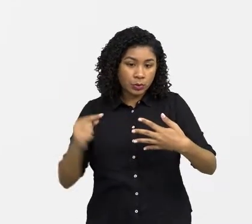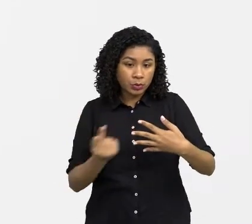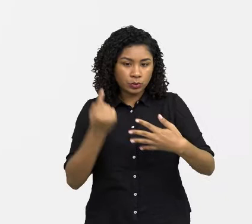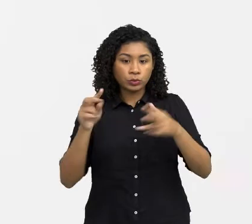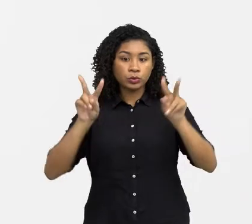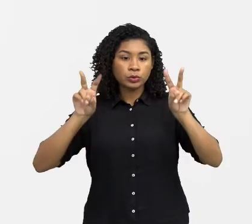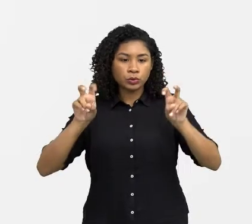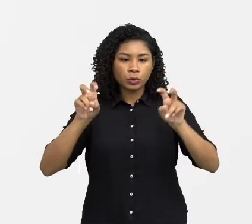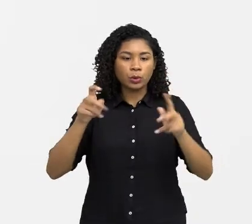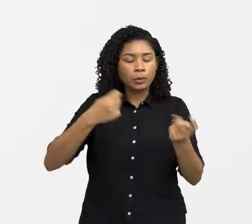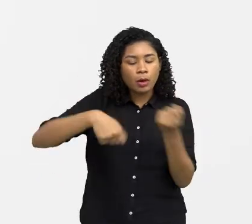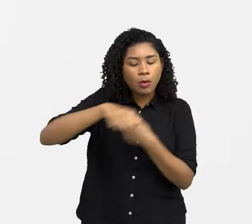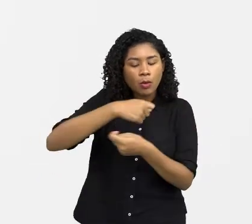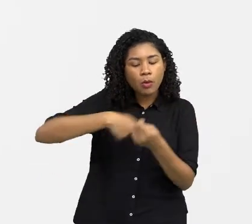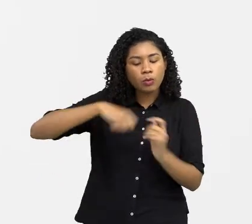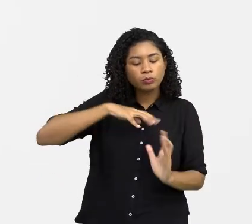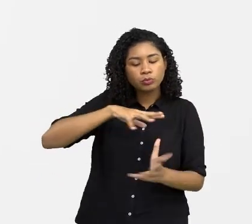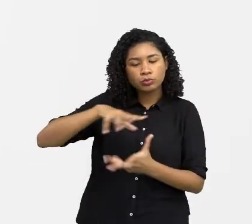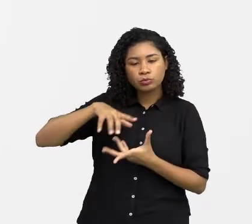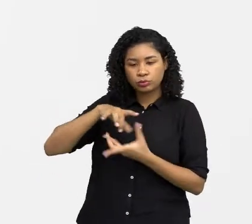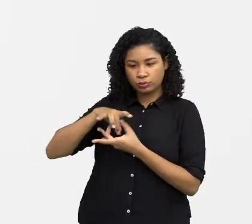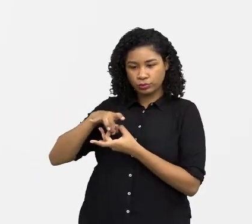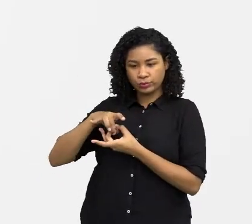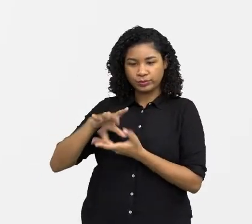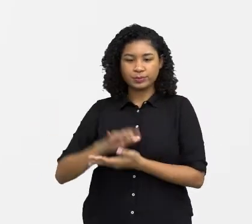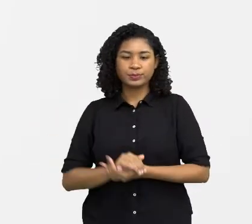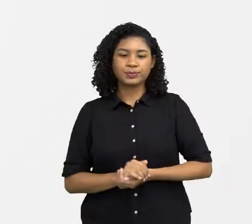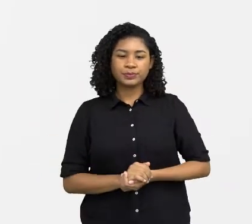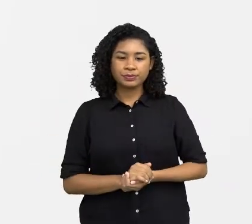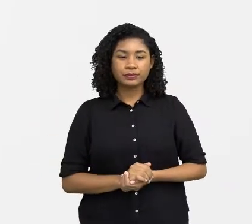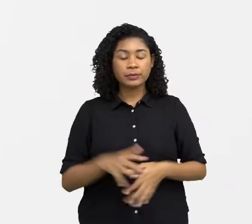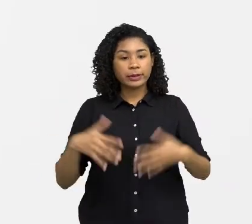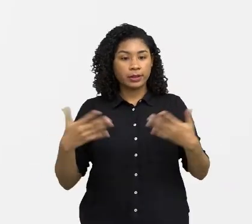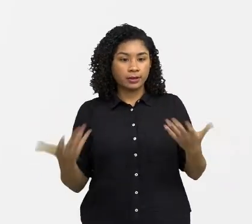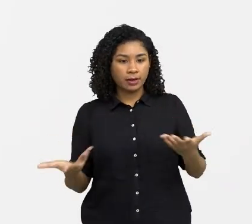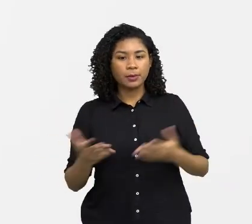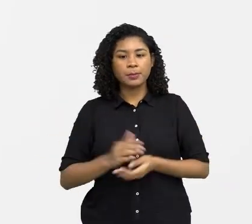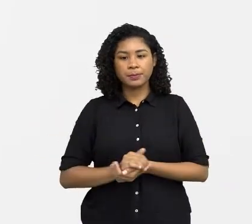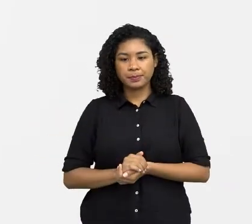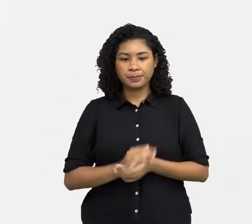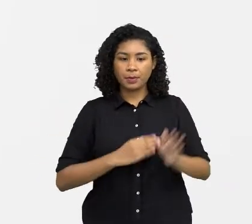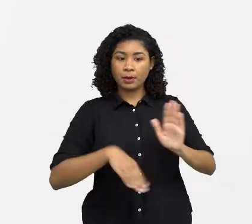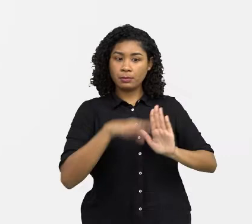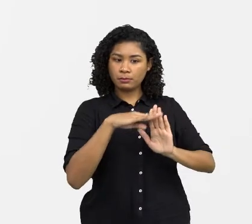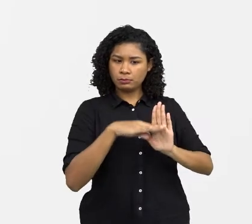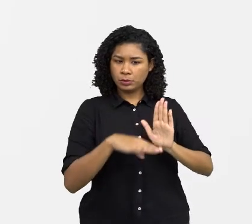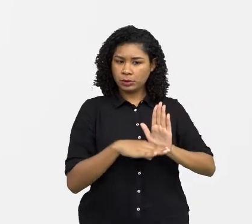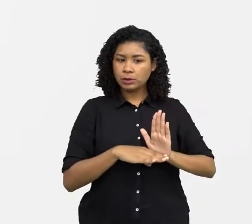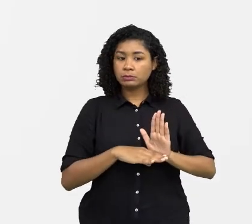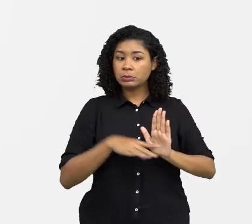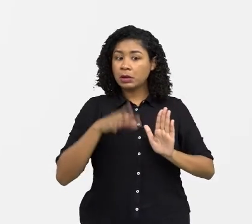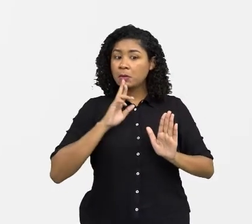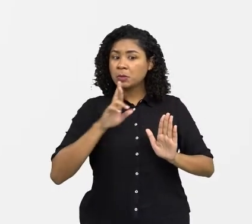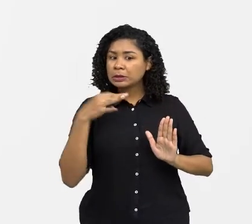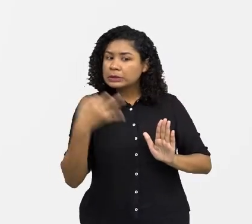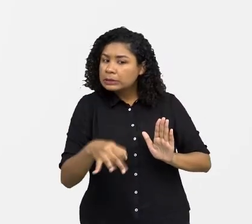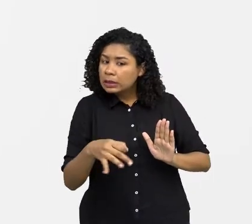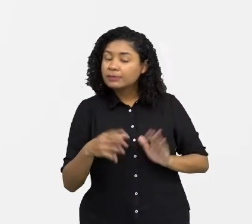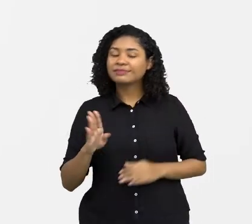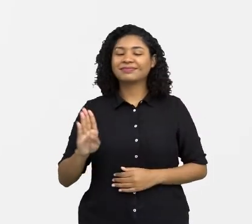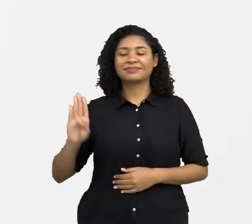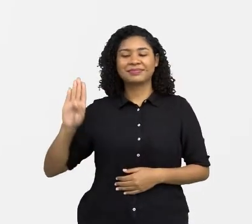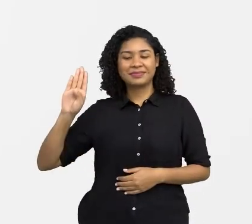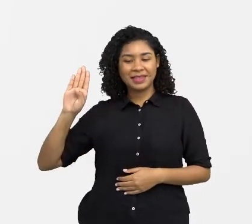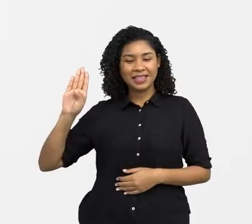economia globalizada. Pessoal, a alternativa que é a correta aí é a letra B, essa que está aparecendo